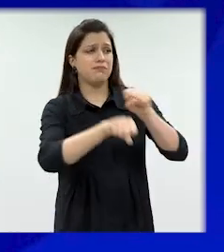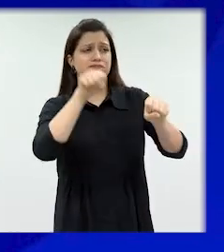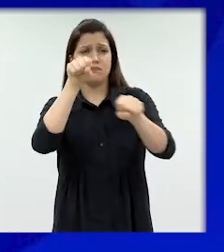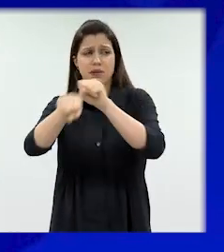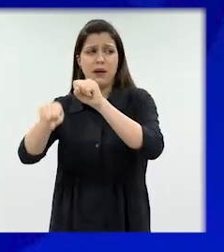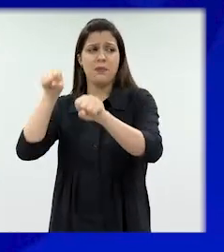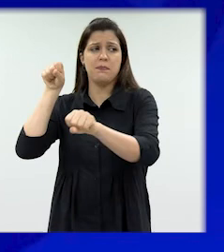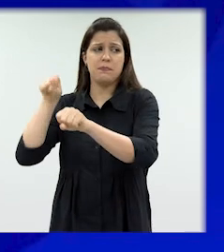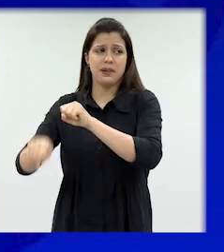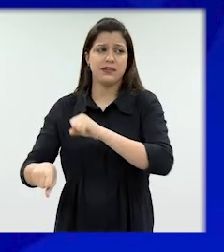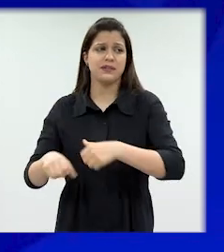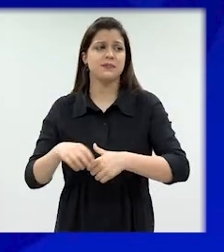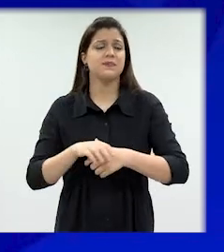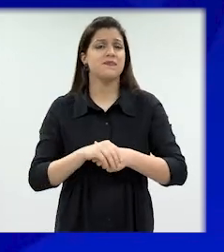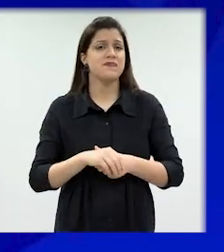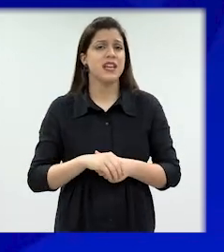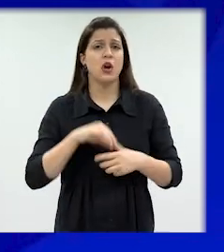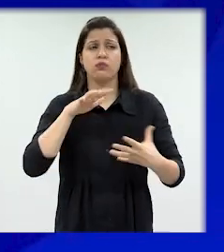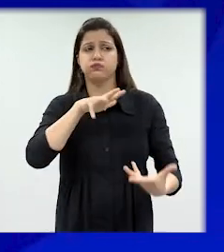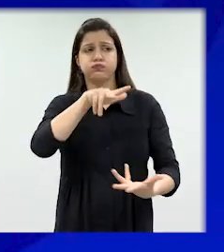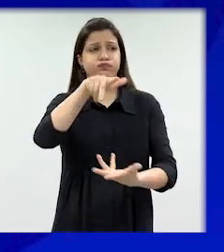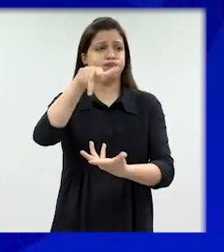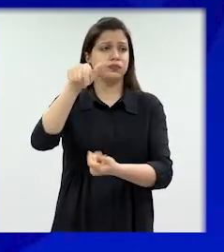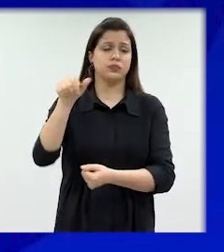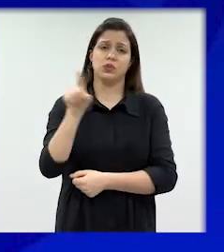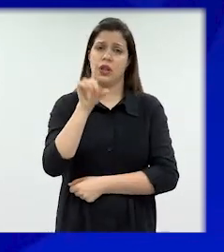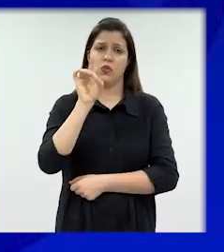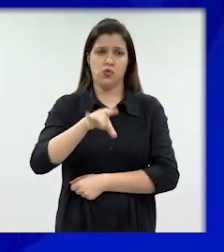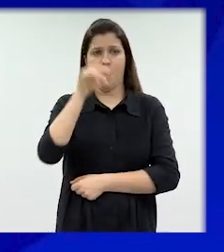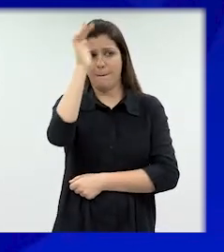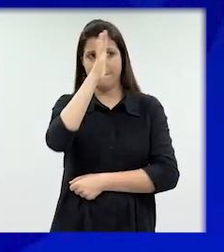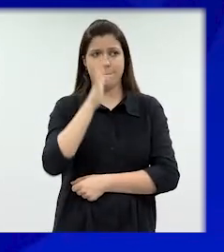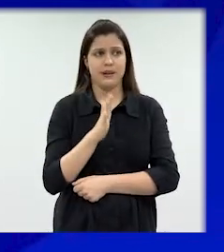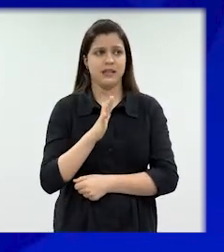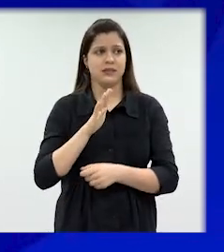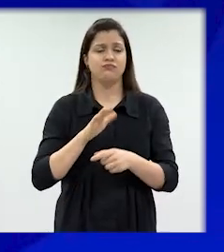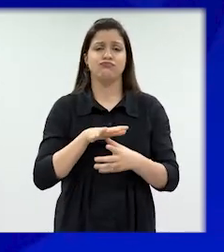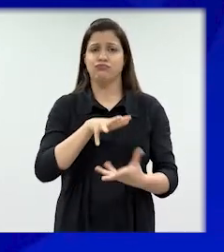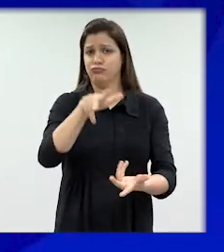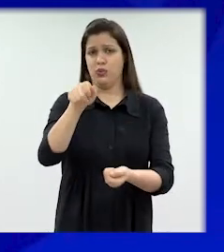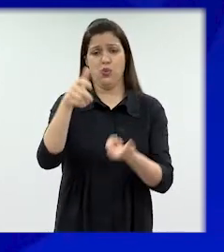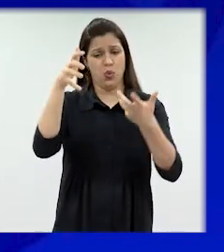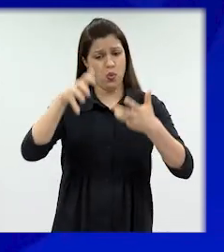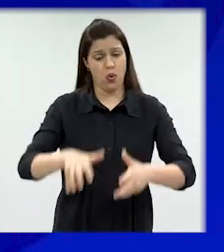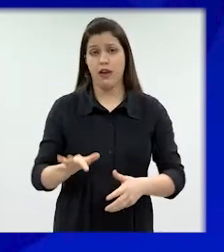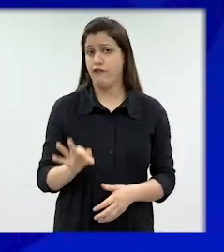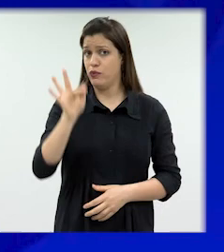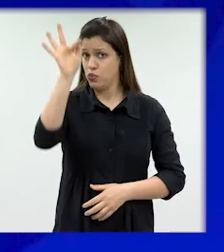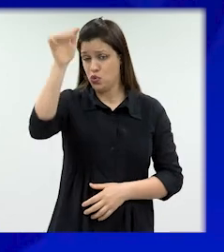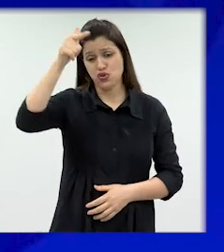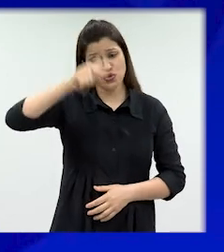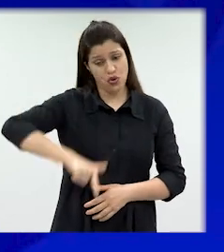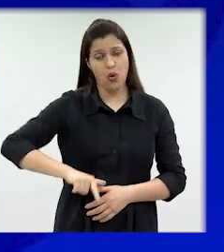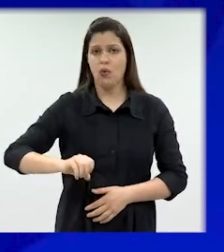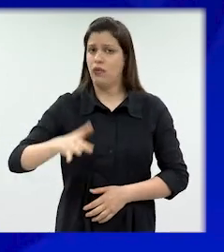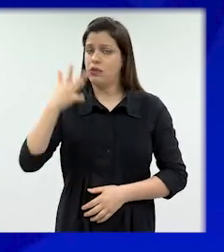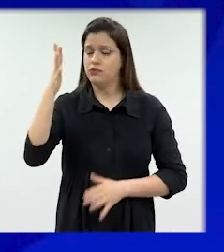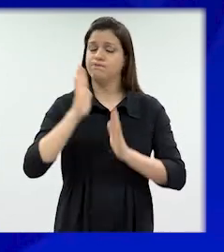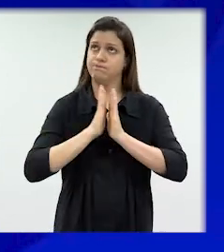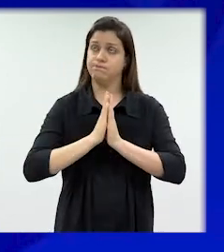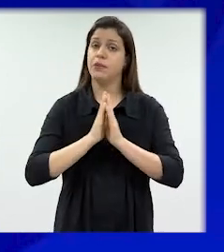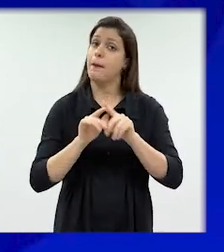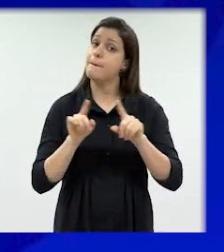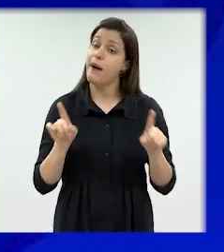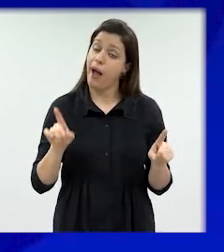sido isso, não só no Brasil, mas no mundo todo. Então, a nossa torcida é que isso não se repita no futuro. Mas é evidente